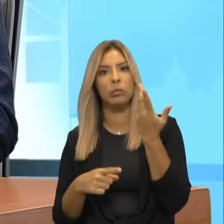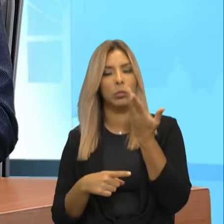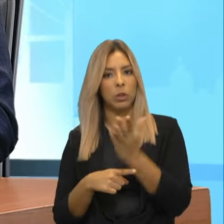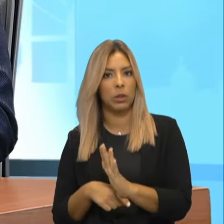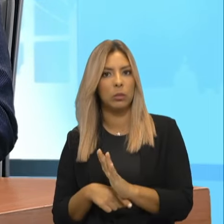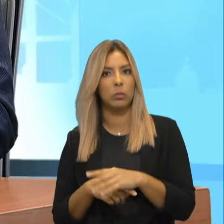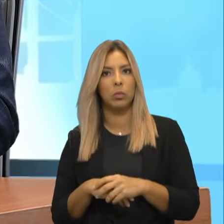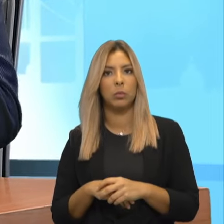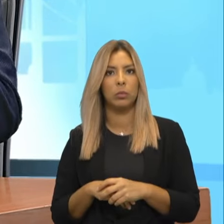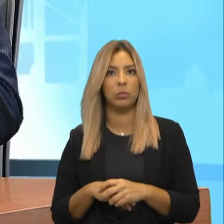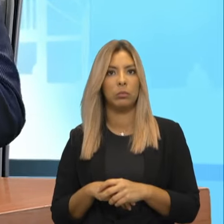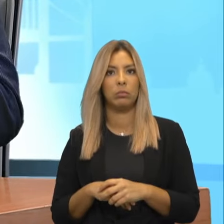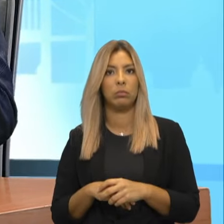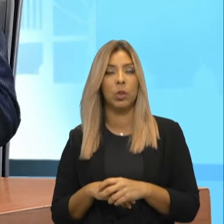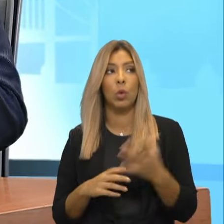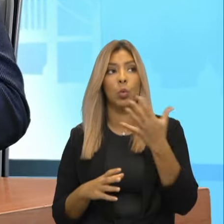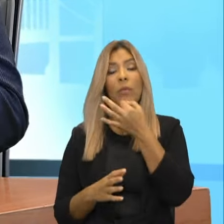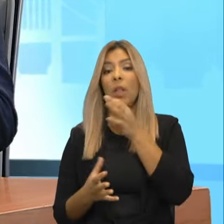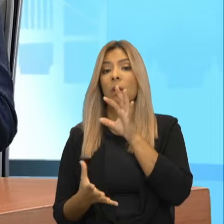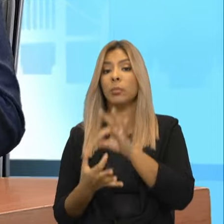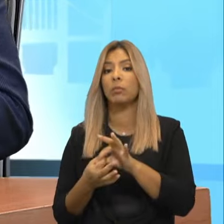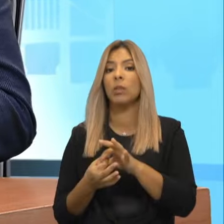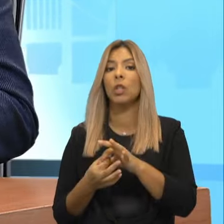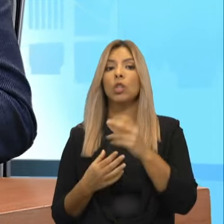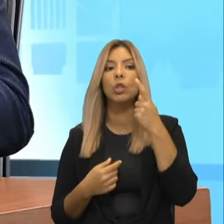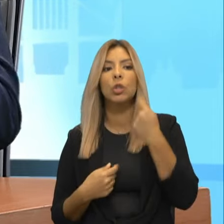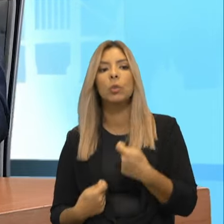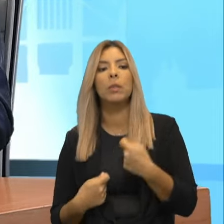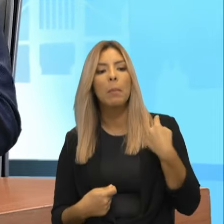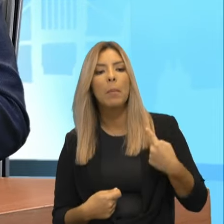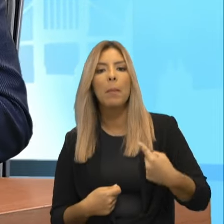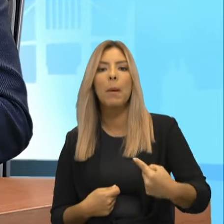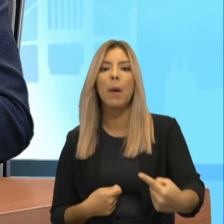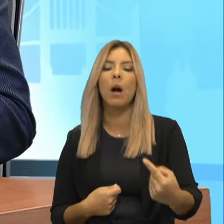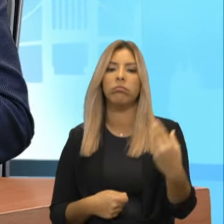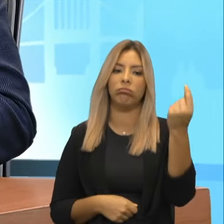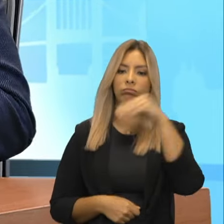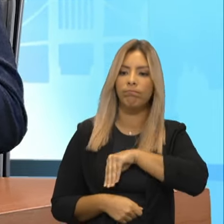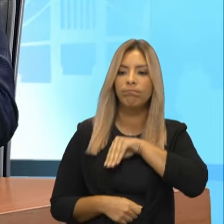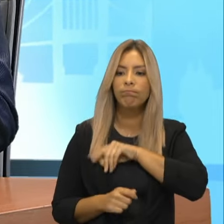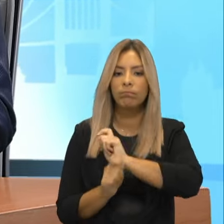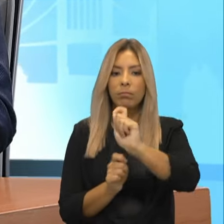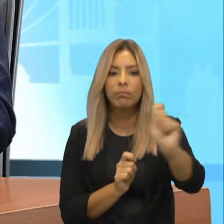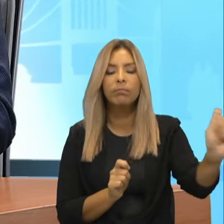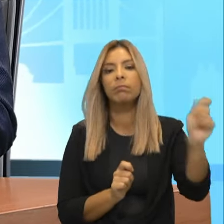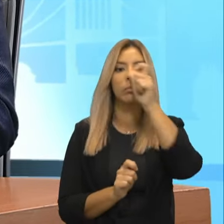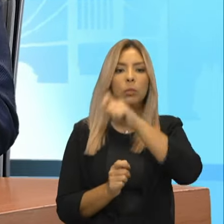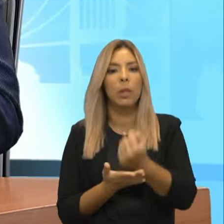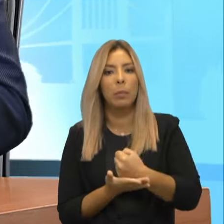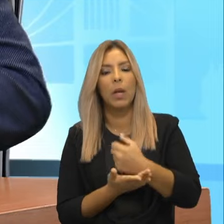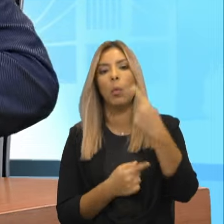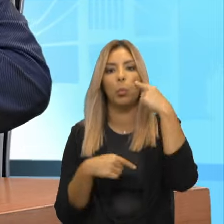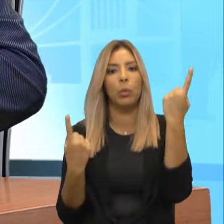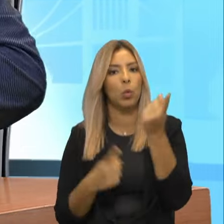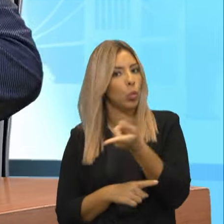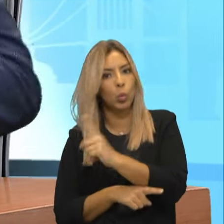com despesa... Não estamos a falar de despesa corrente, não estamos a falar de despesas com salários dos funcionários públicos ou questões assim. Estamos a